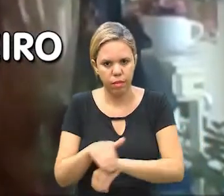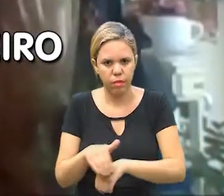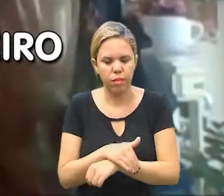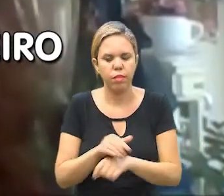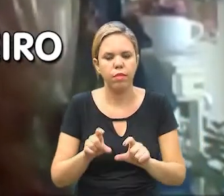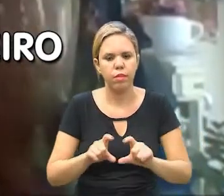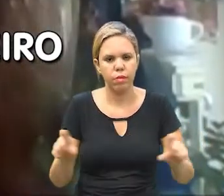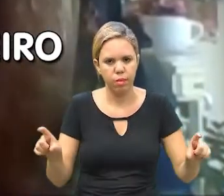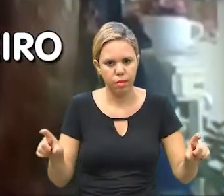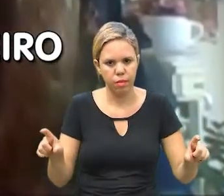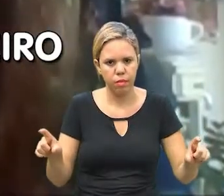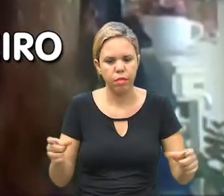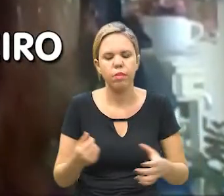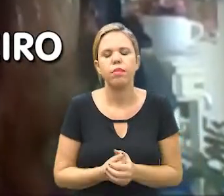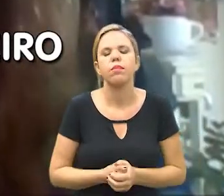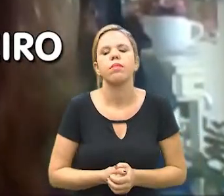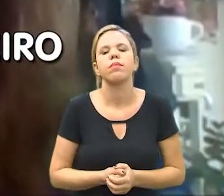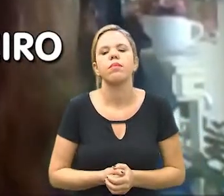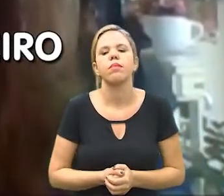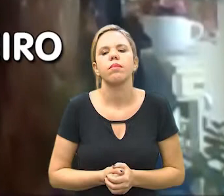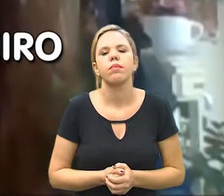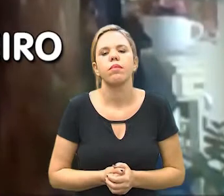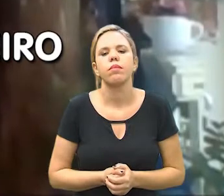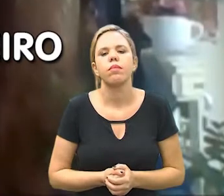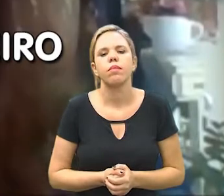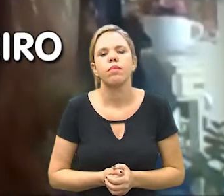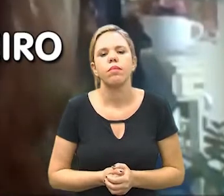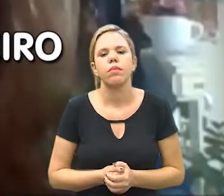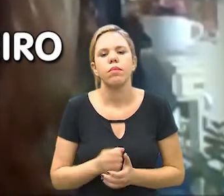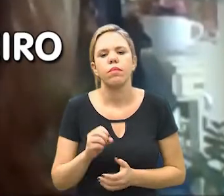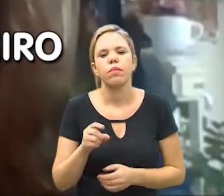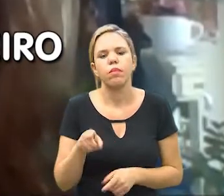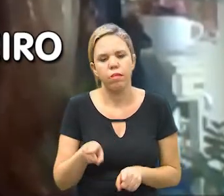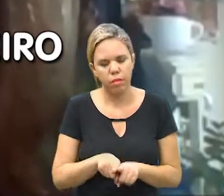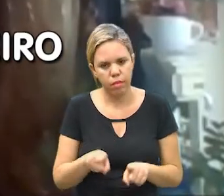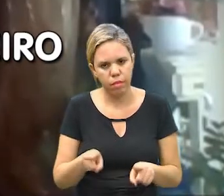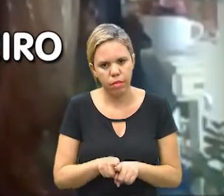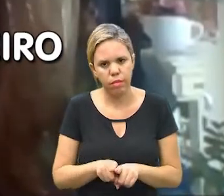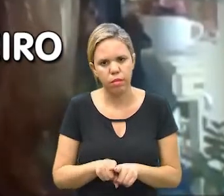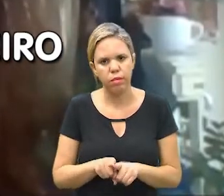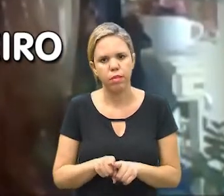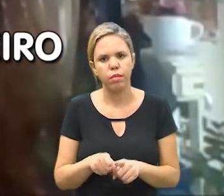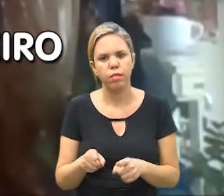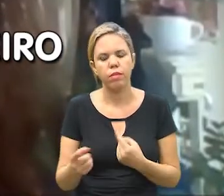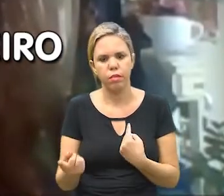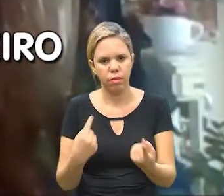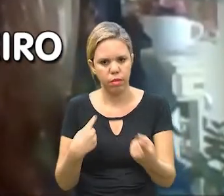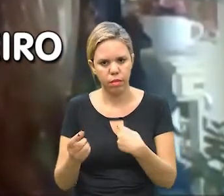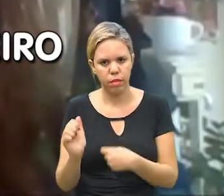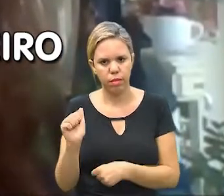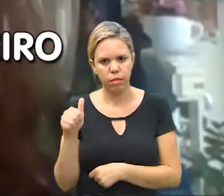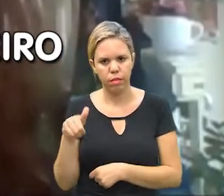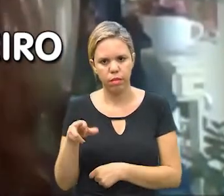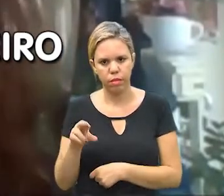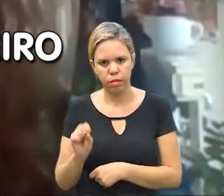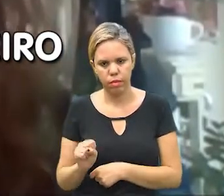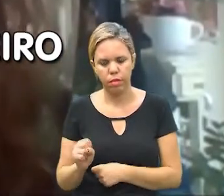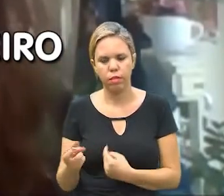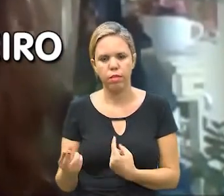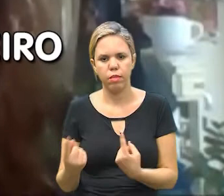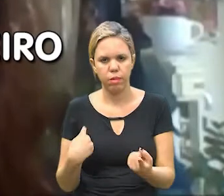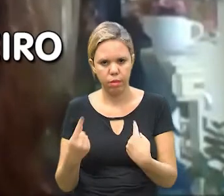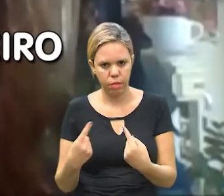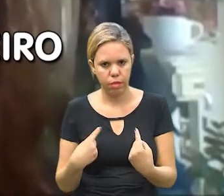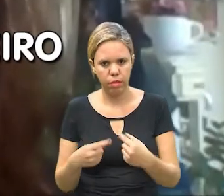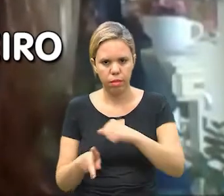Vicente Palombo, número 34, no Jardim Campineiro. Você passando, indo pela Estrada dos Amarais,